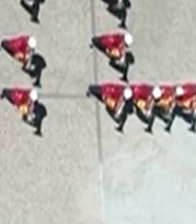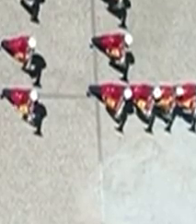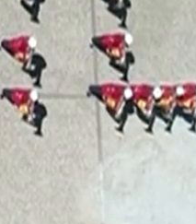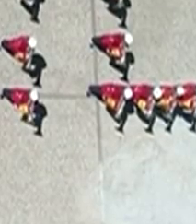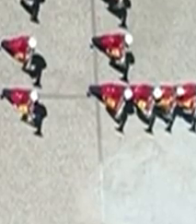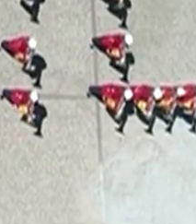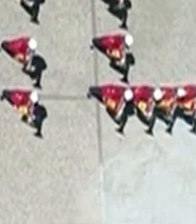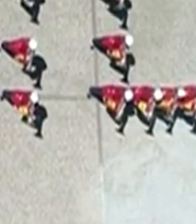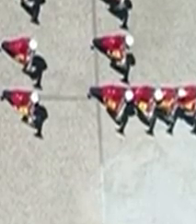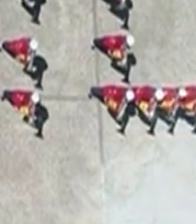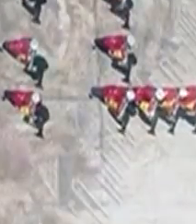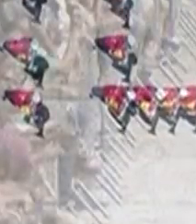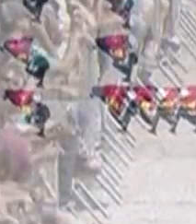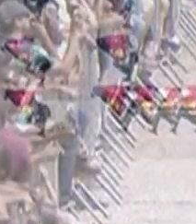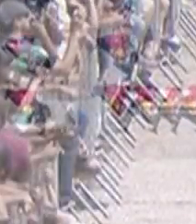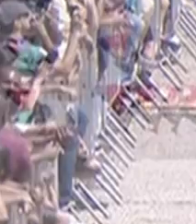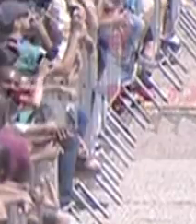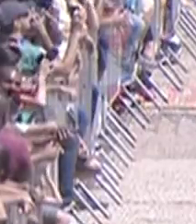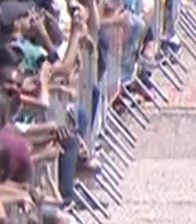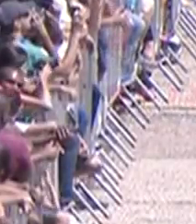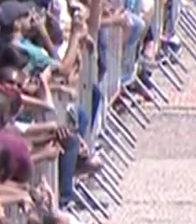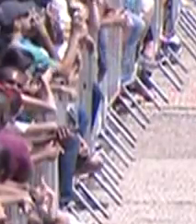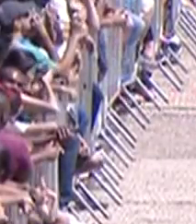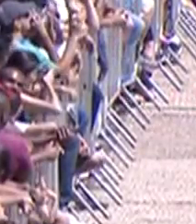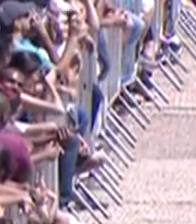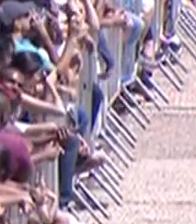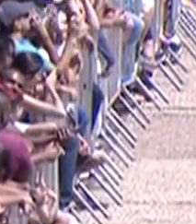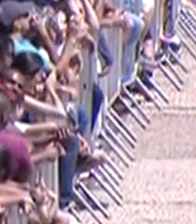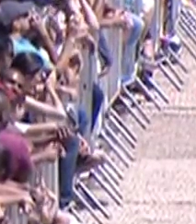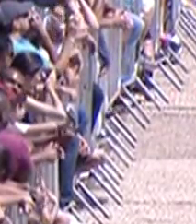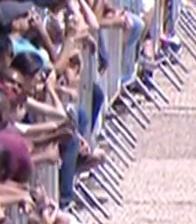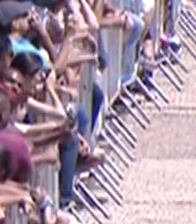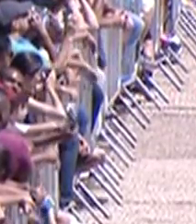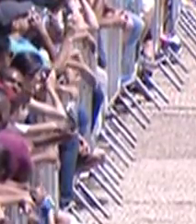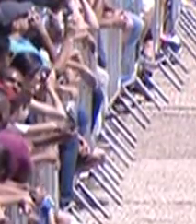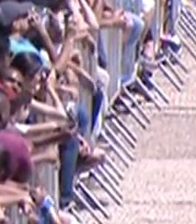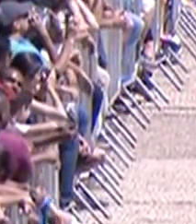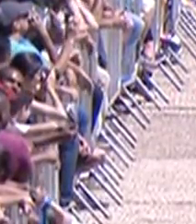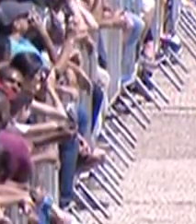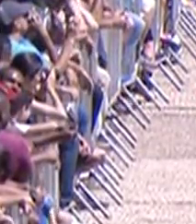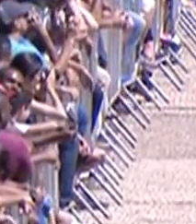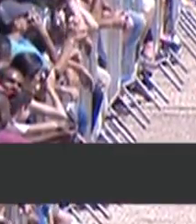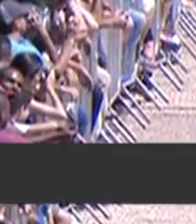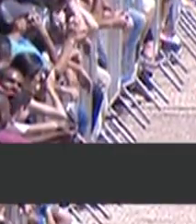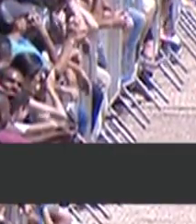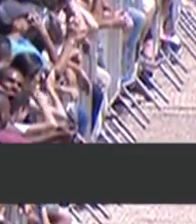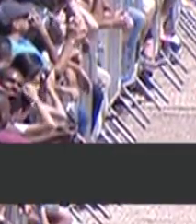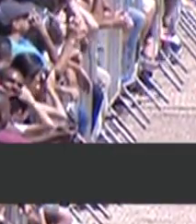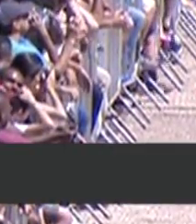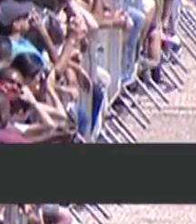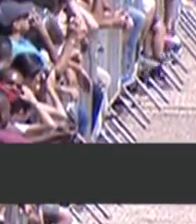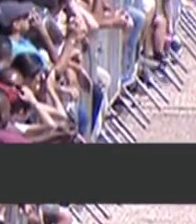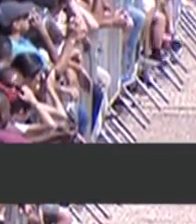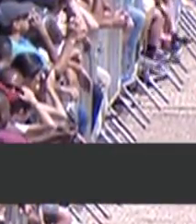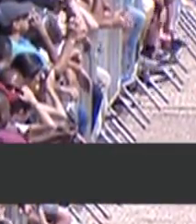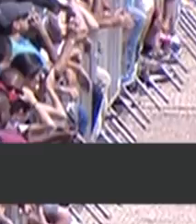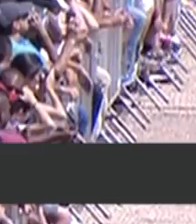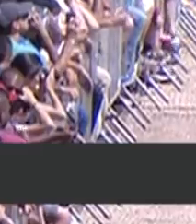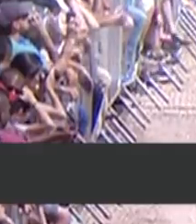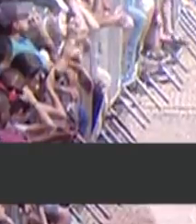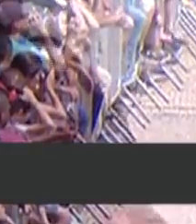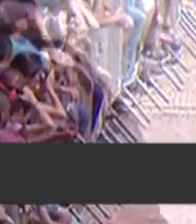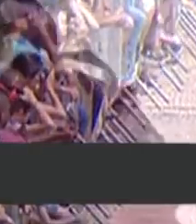Agora eles vão sair da formação, é isso? Isso, agora eles vão para uma próxima formação. Eles vão deixar a formação